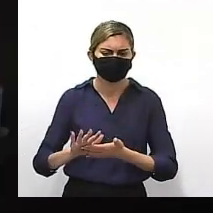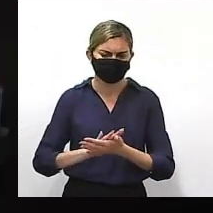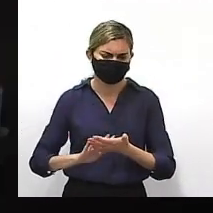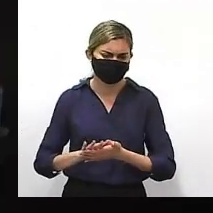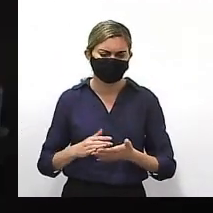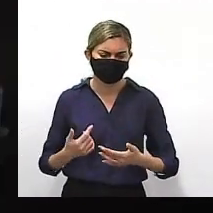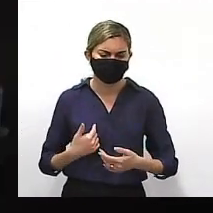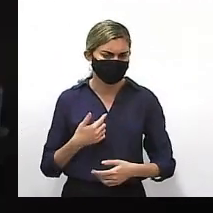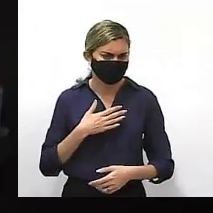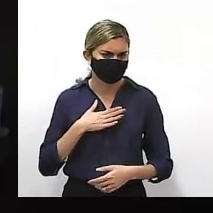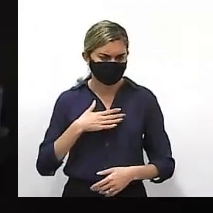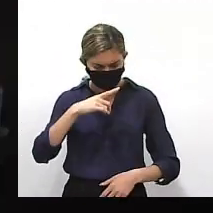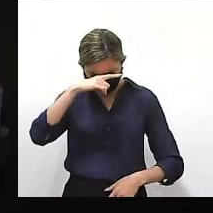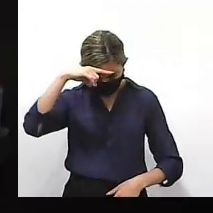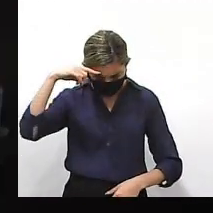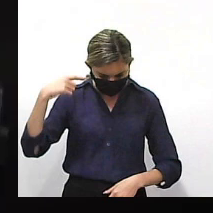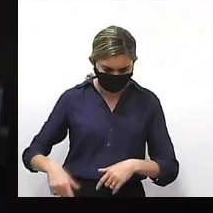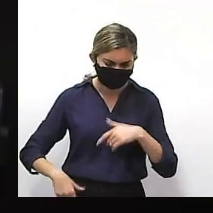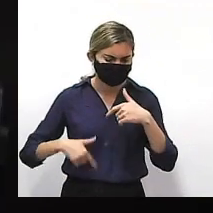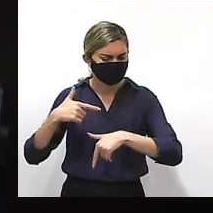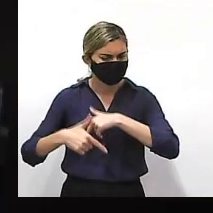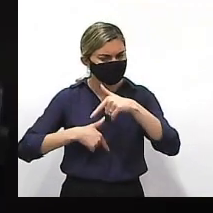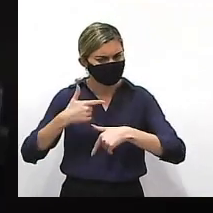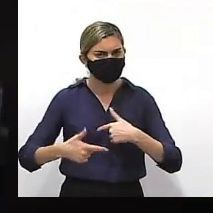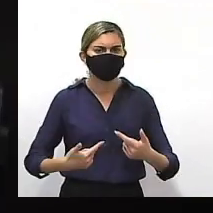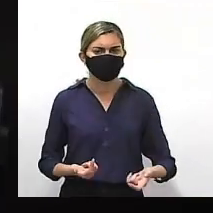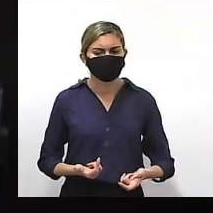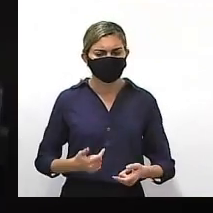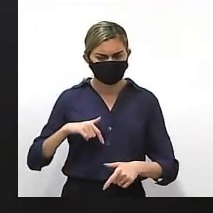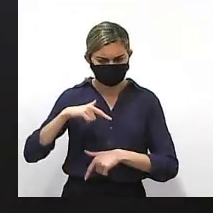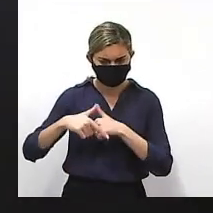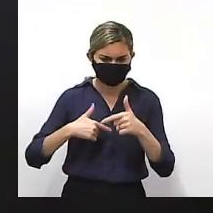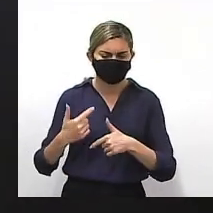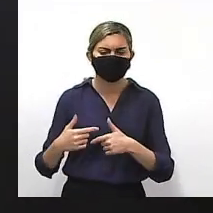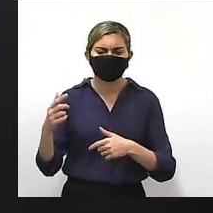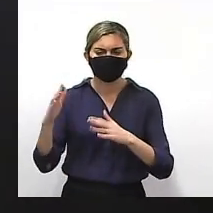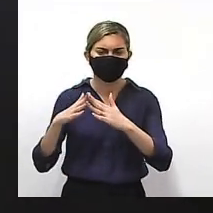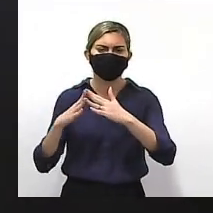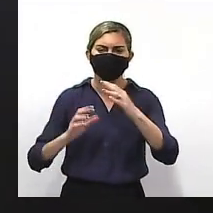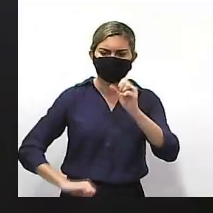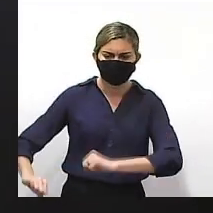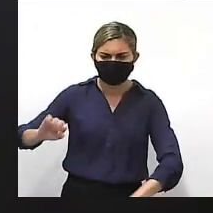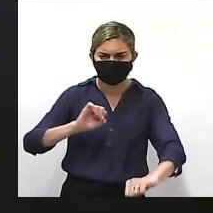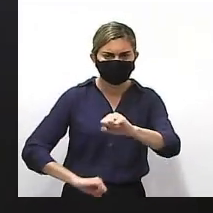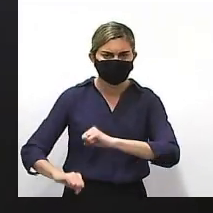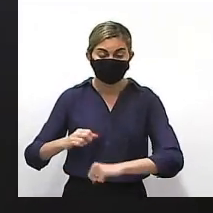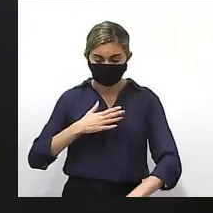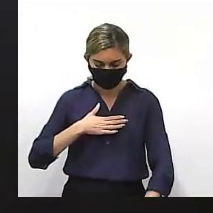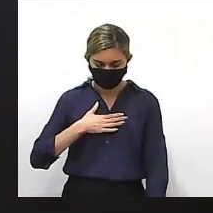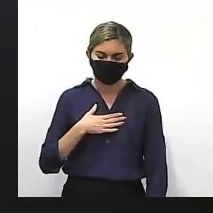meu suor. Aí eu vou trabalhar na casa do empresário. Não, empresário sou eu.